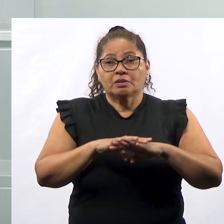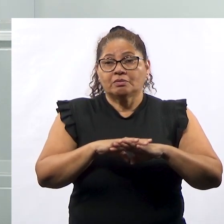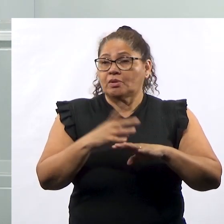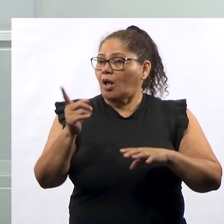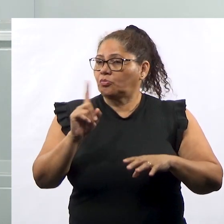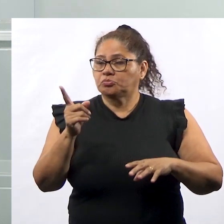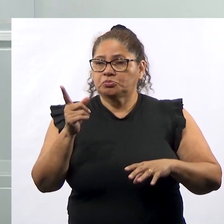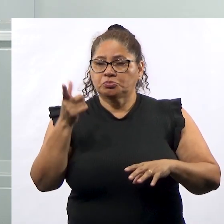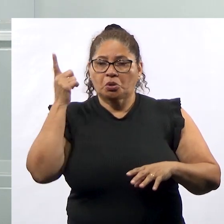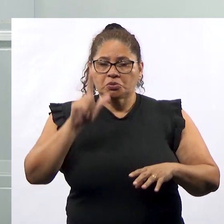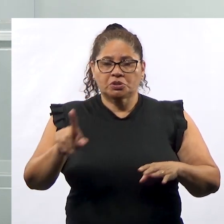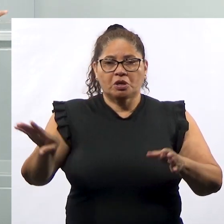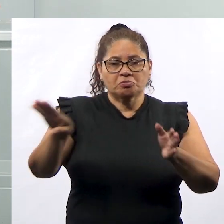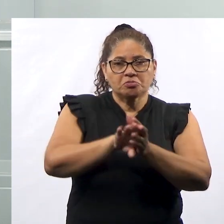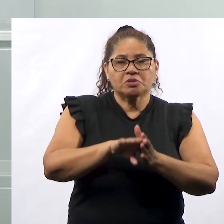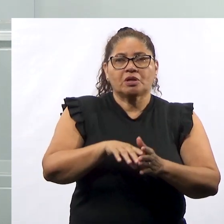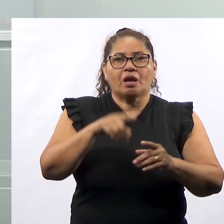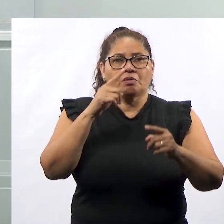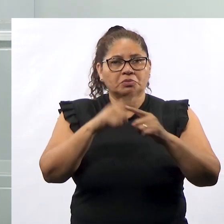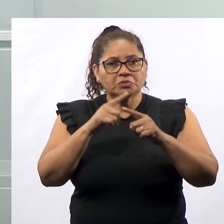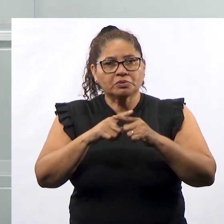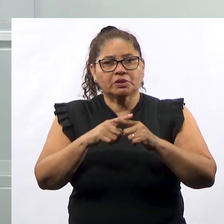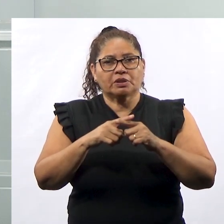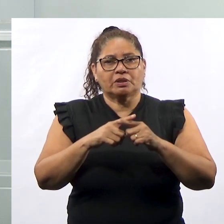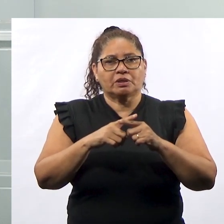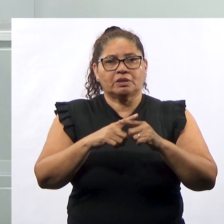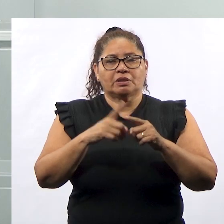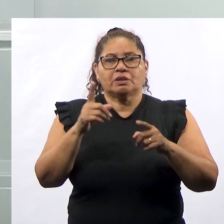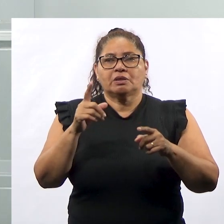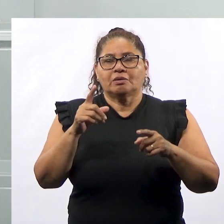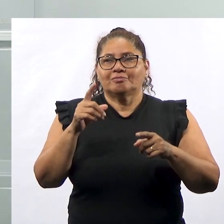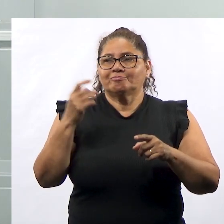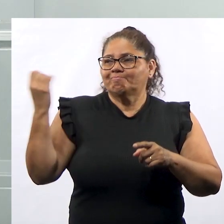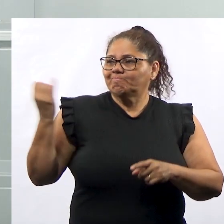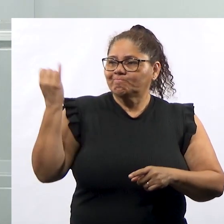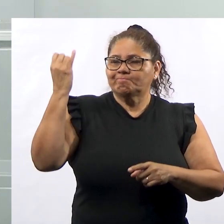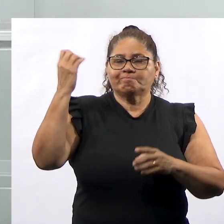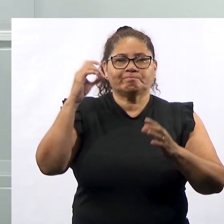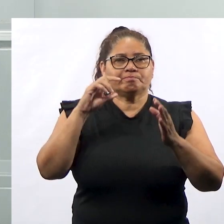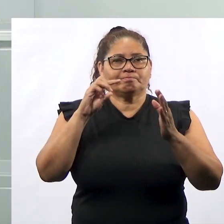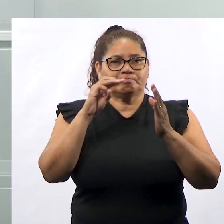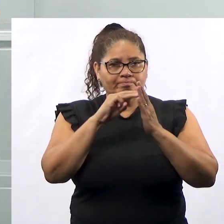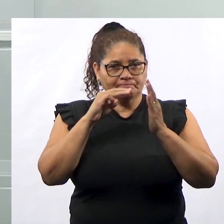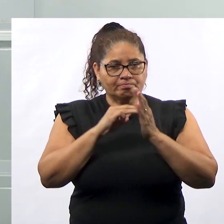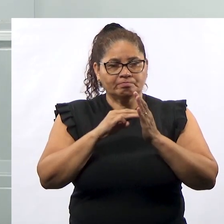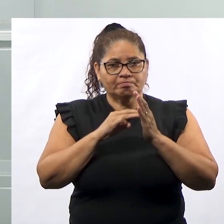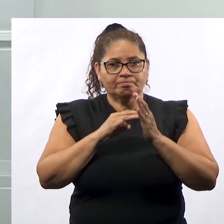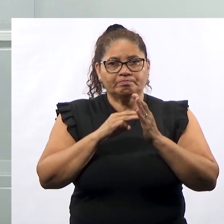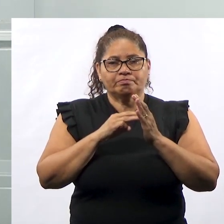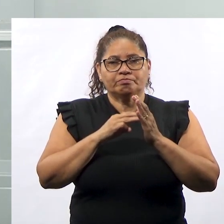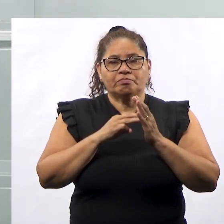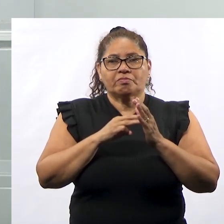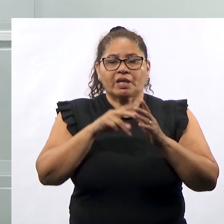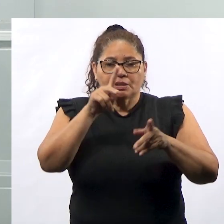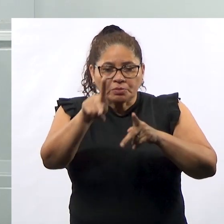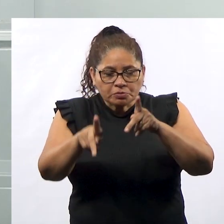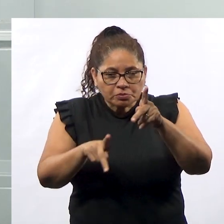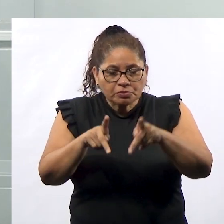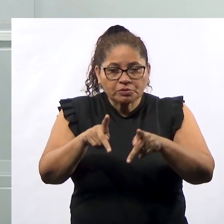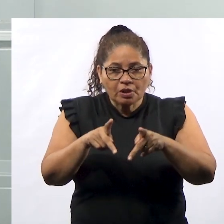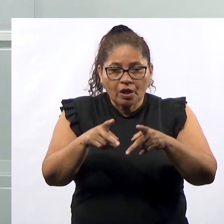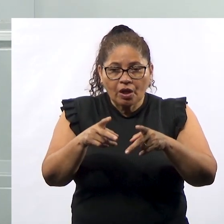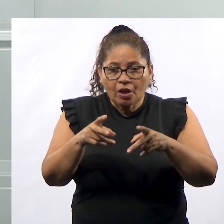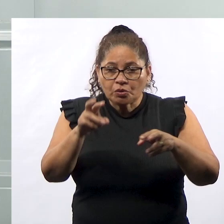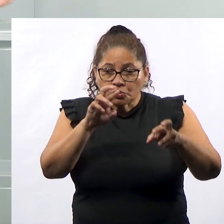parte da geometria, porque talvez não considerassem um conteúdo importante para esse público. Enquanto você